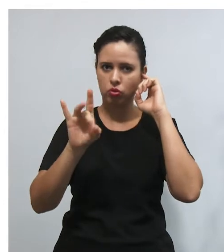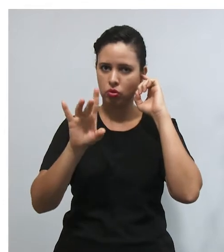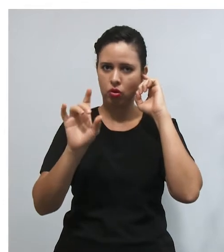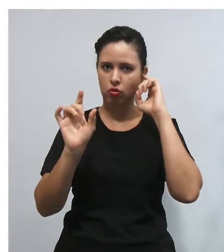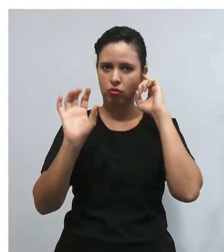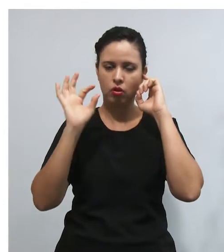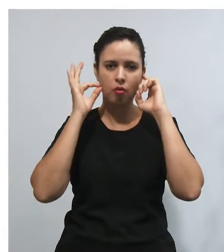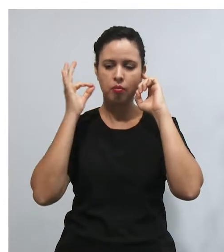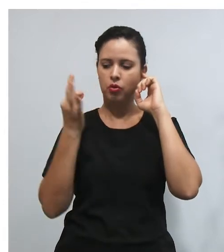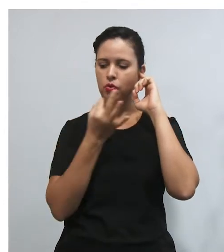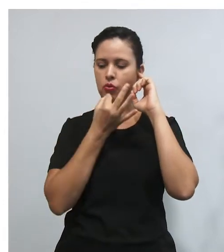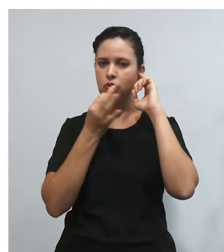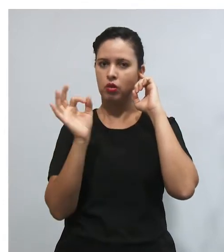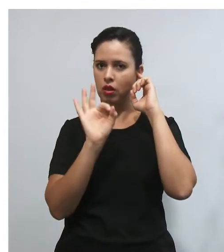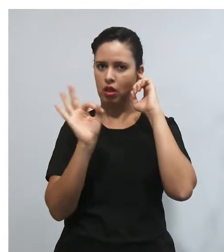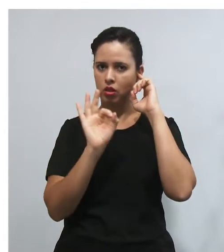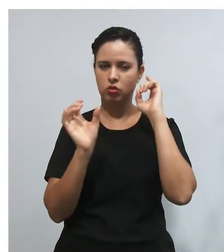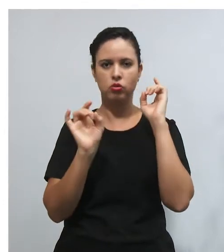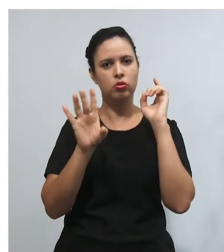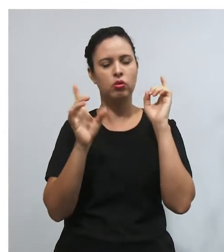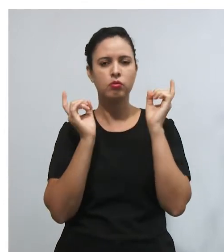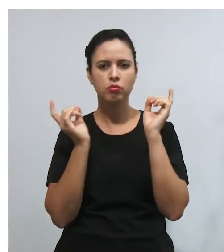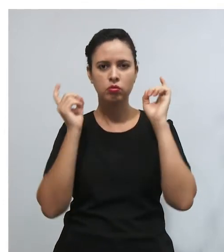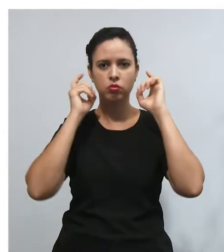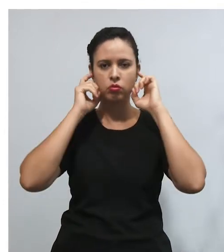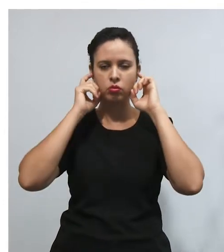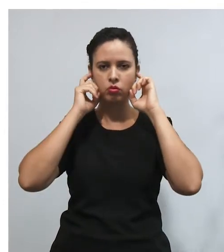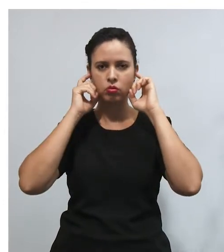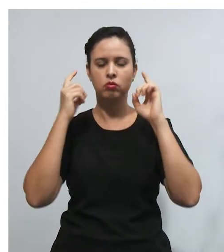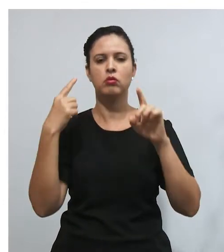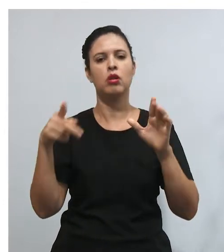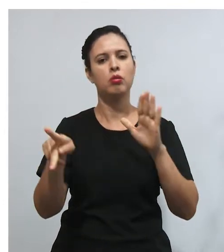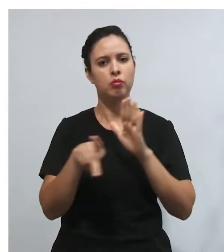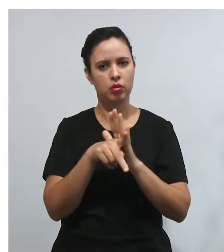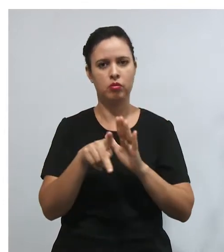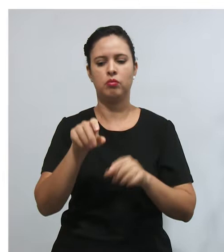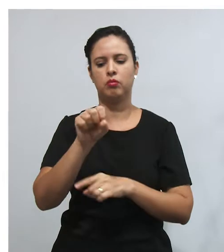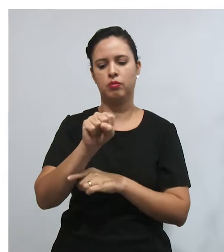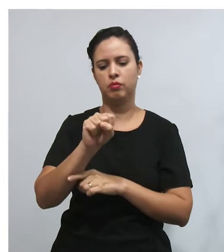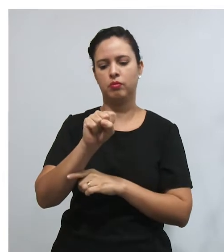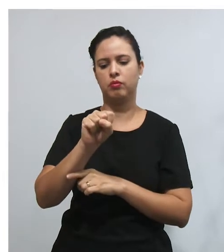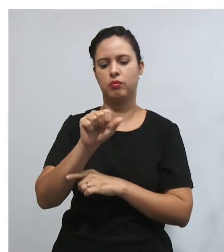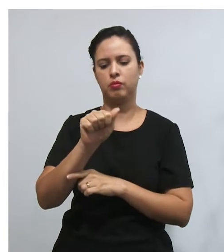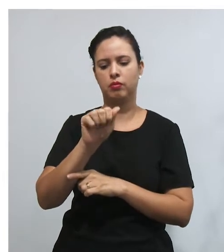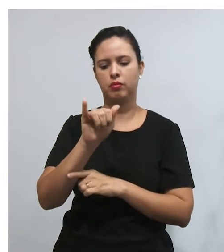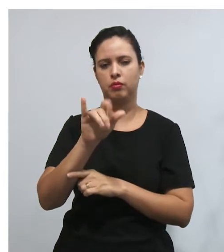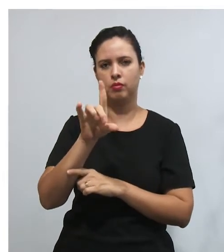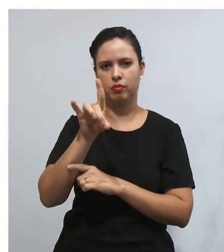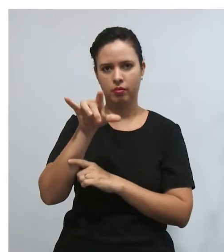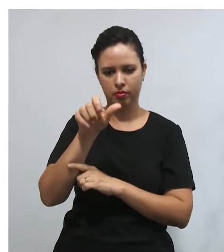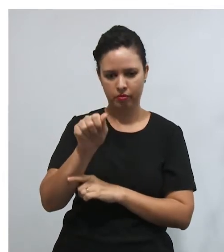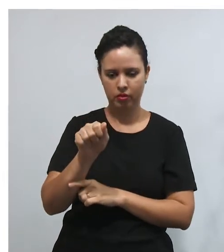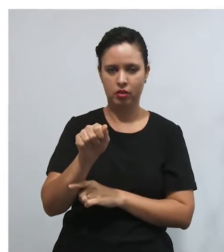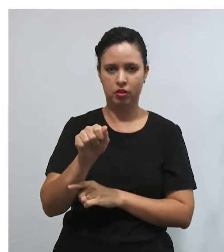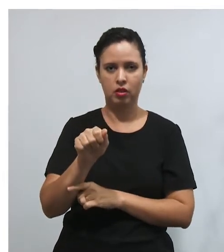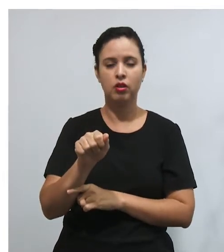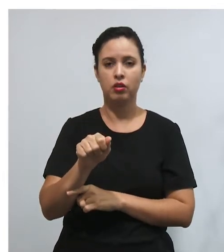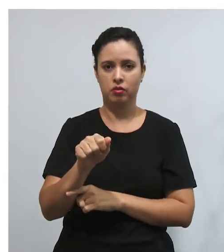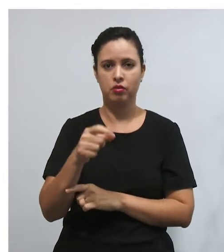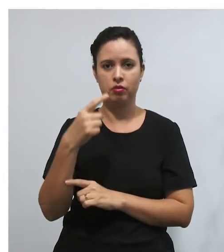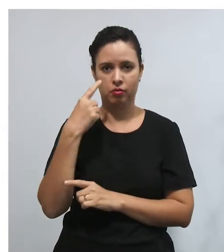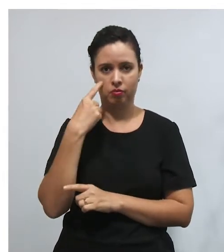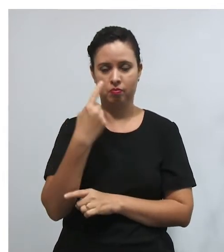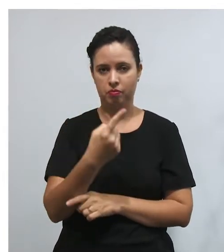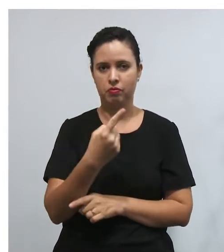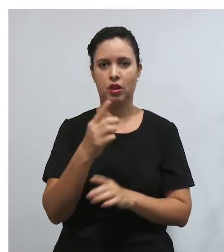sem microfone, né? Como esse daqui, ó, ele também é só um dispositivo de saída. Tá? Então, fiquem atentos a esses dois dispositivos